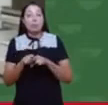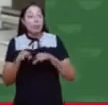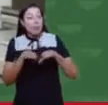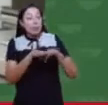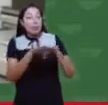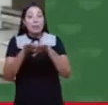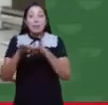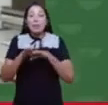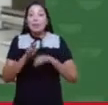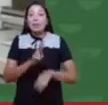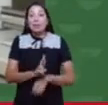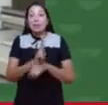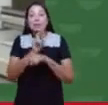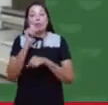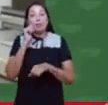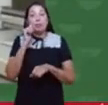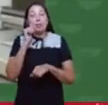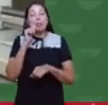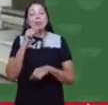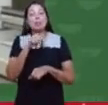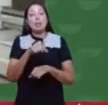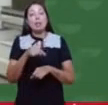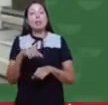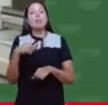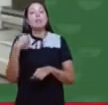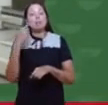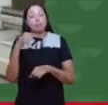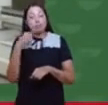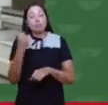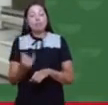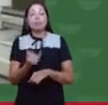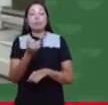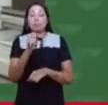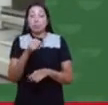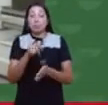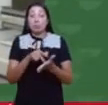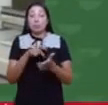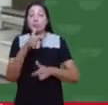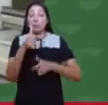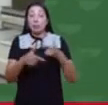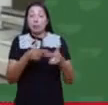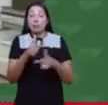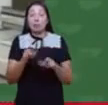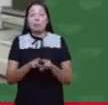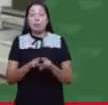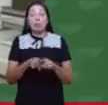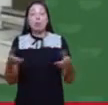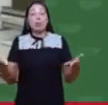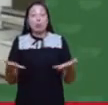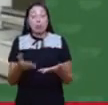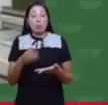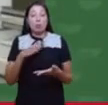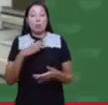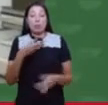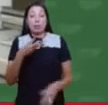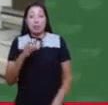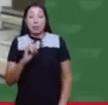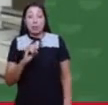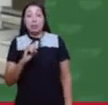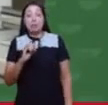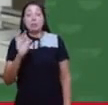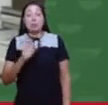paridade, sim, da representação das mulheres no parlamento. Isso é muito importante. E estamos trabalhando para isso. Hoje a gente tem 30%